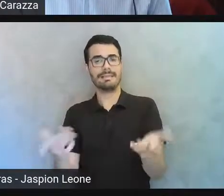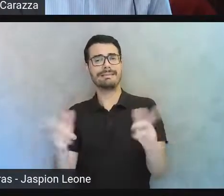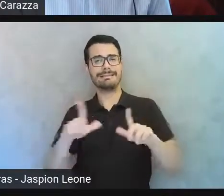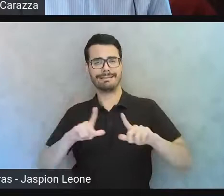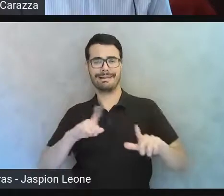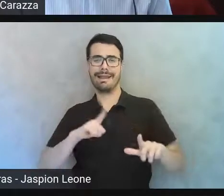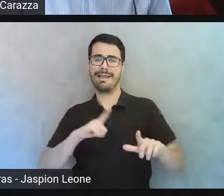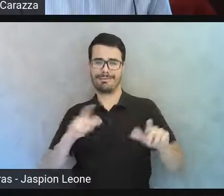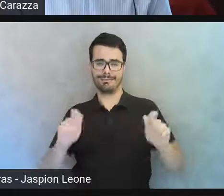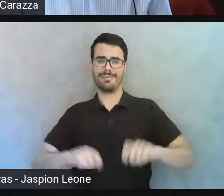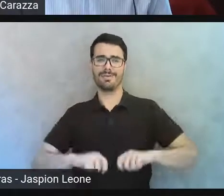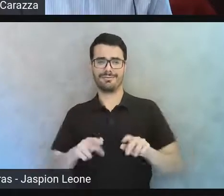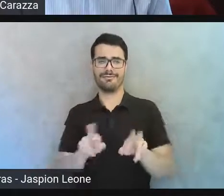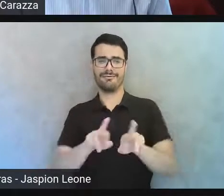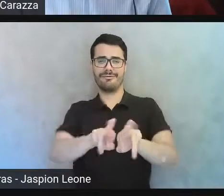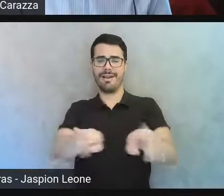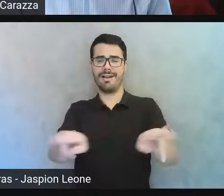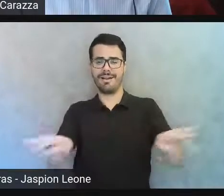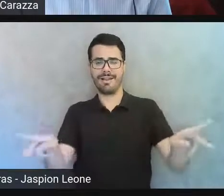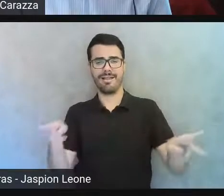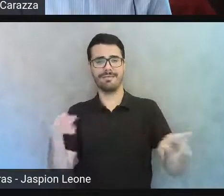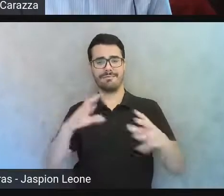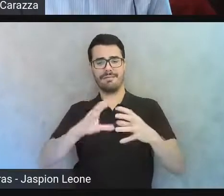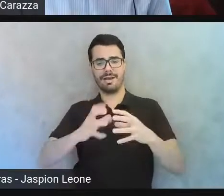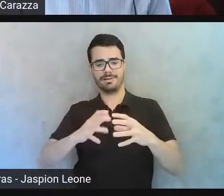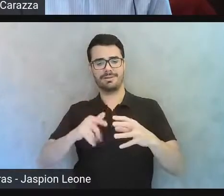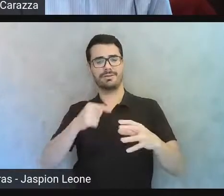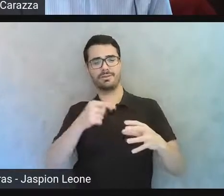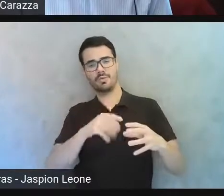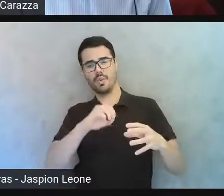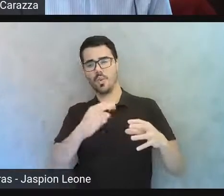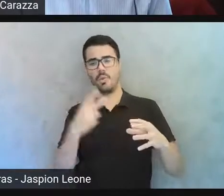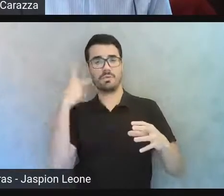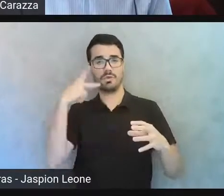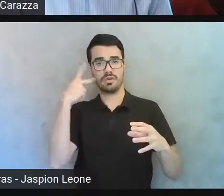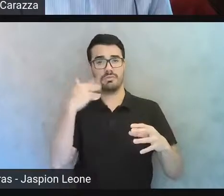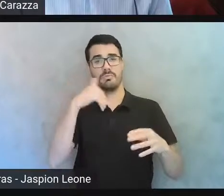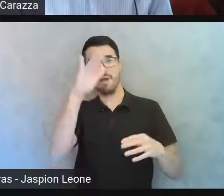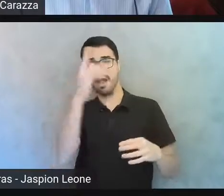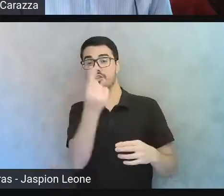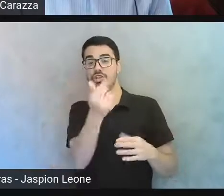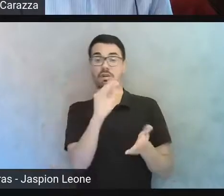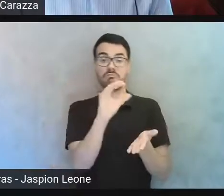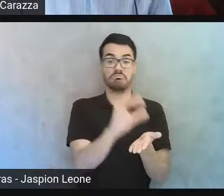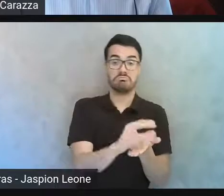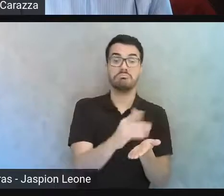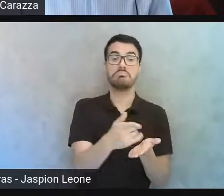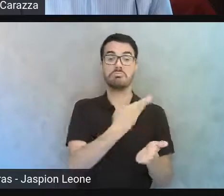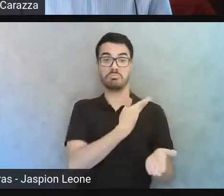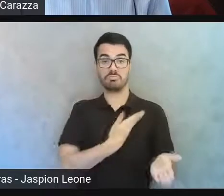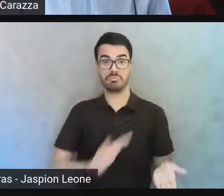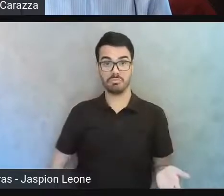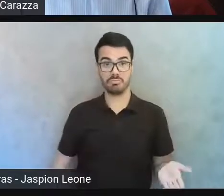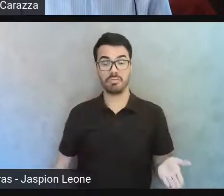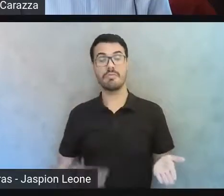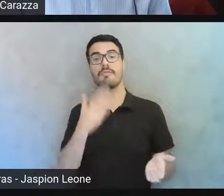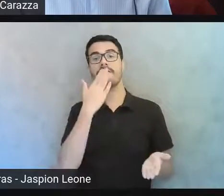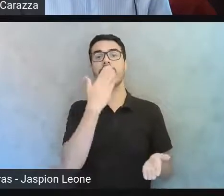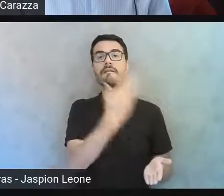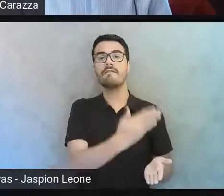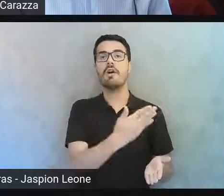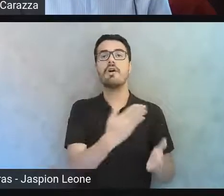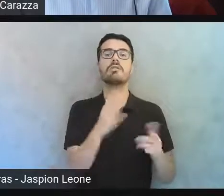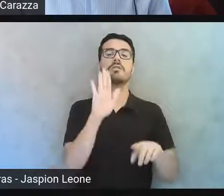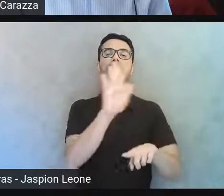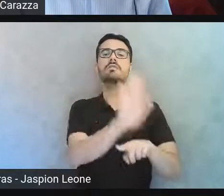quer que um partido ou um político receba mais dinheiro público, você pode favorecer isso dando dinheiro para